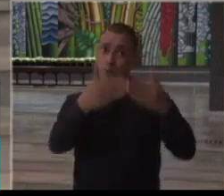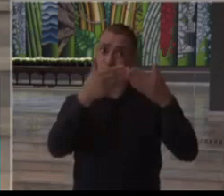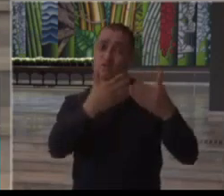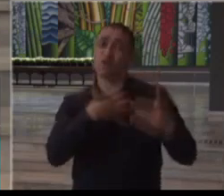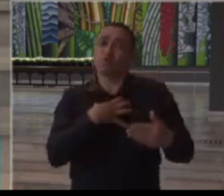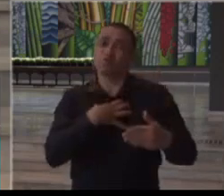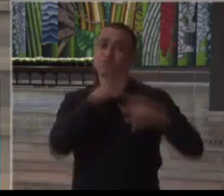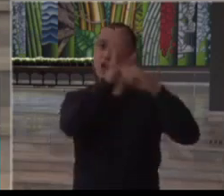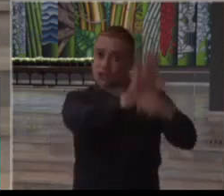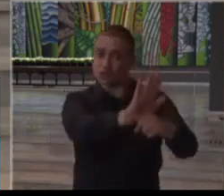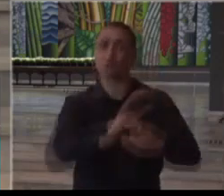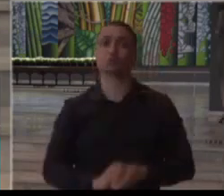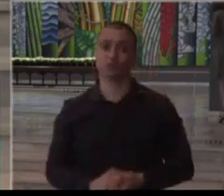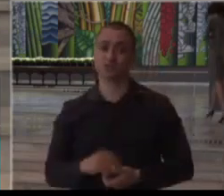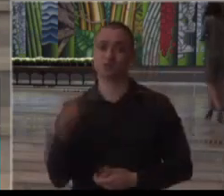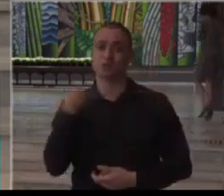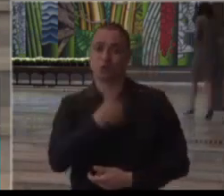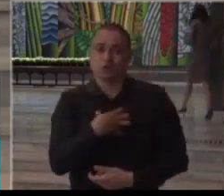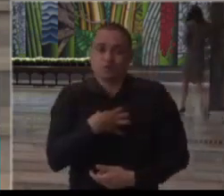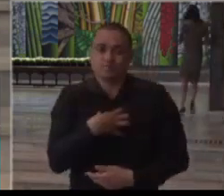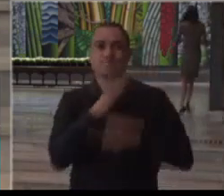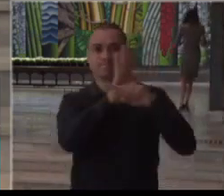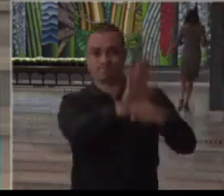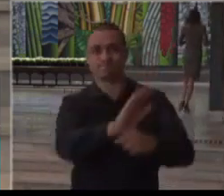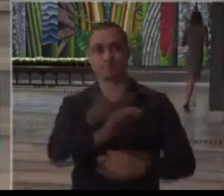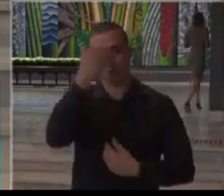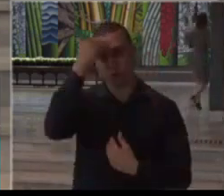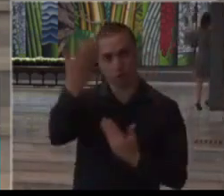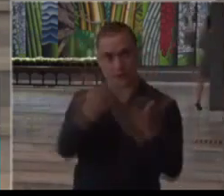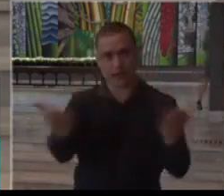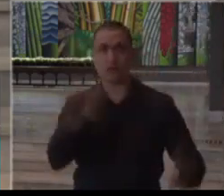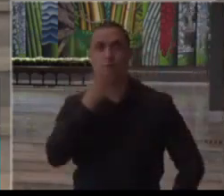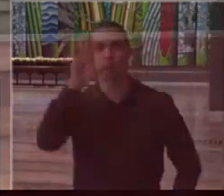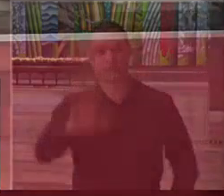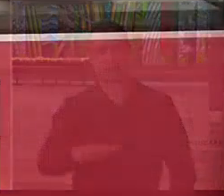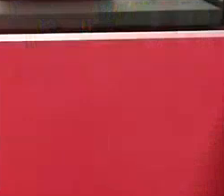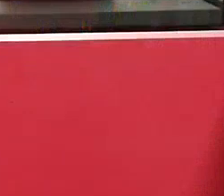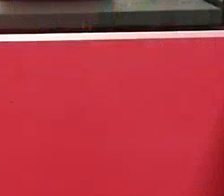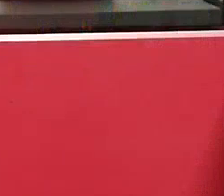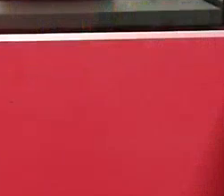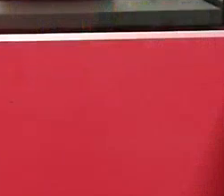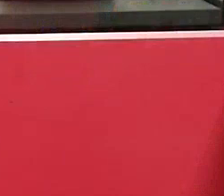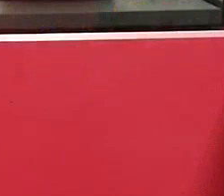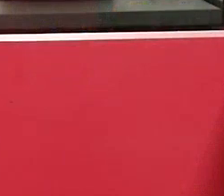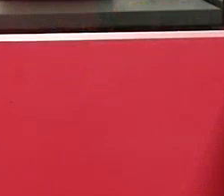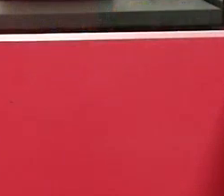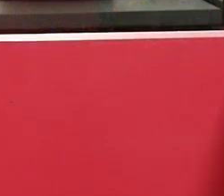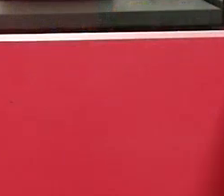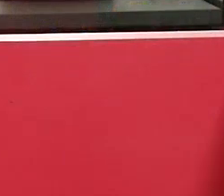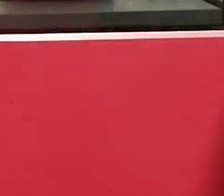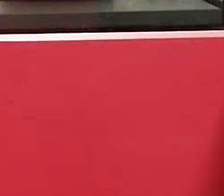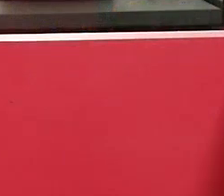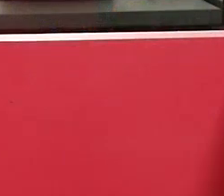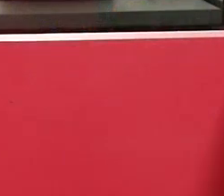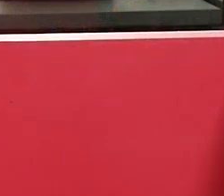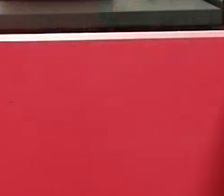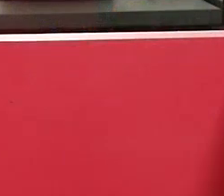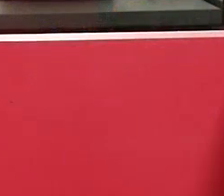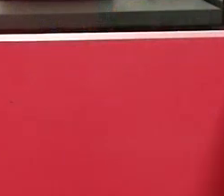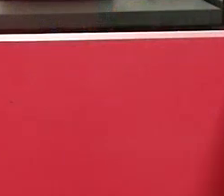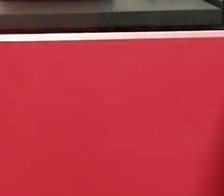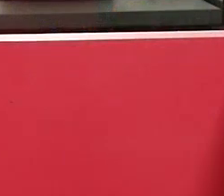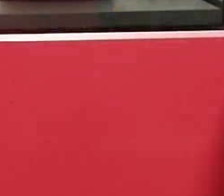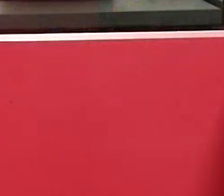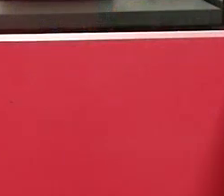dramático sofrimento nesse momento. Nossa solidariedade a eles. Obrigado, até mais tarde. E o Jornal da Rede Alesp fica por